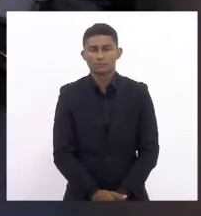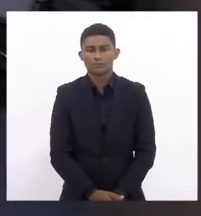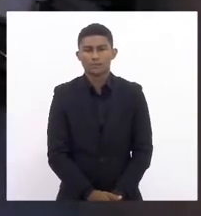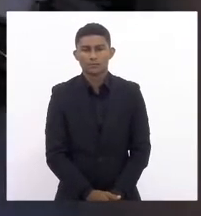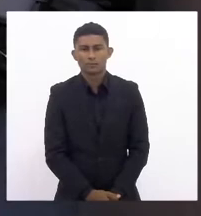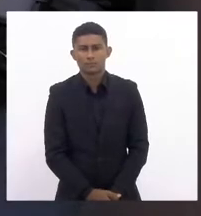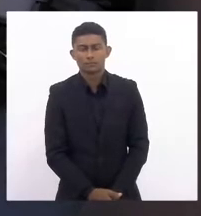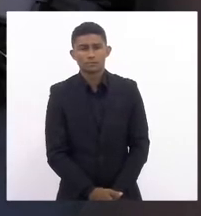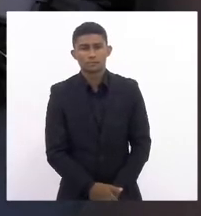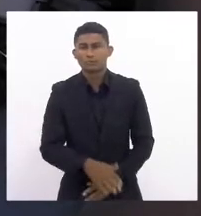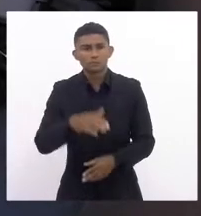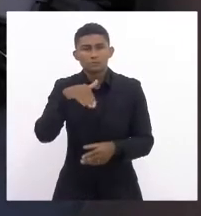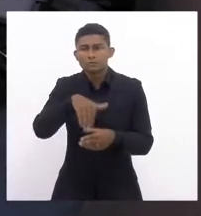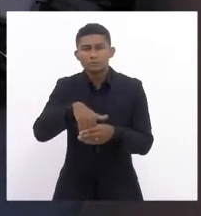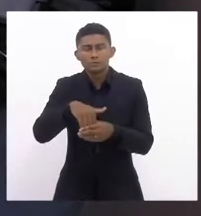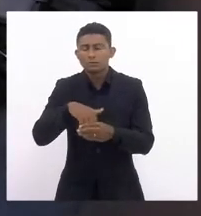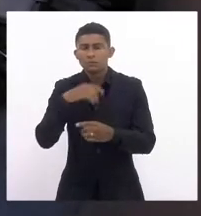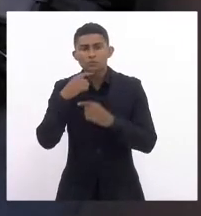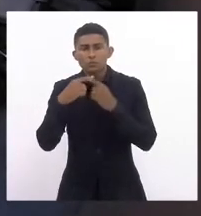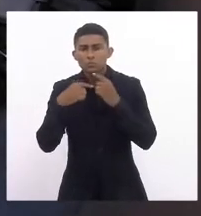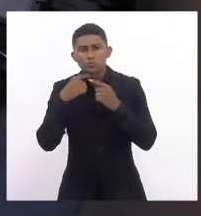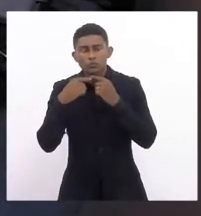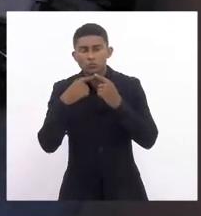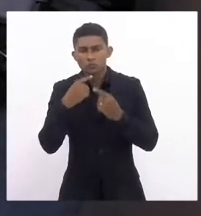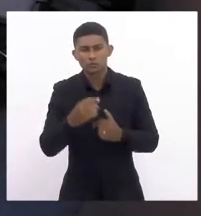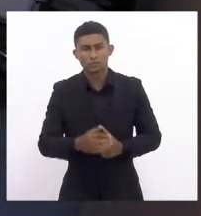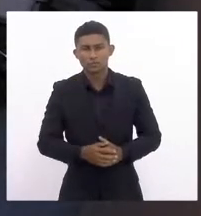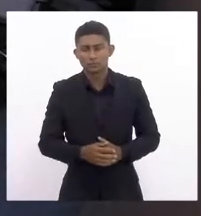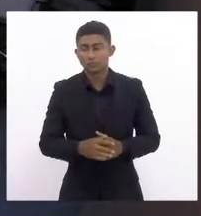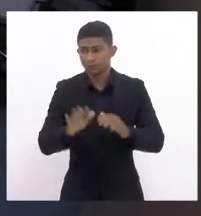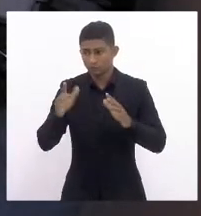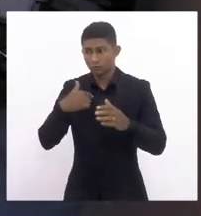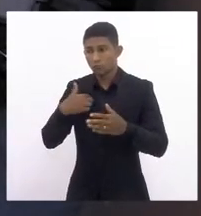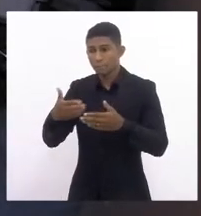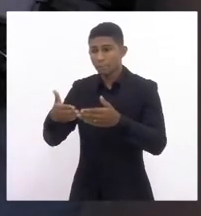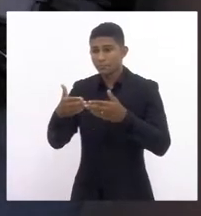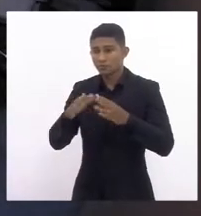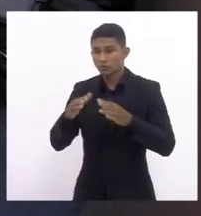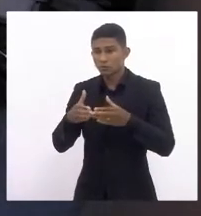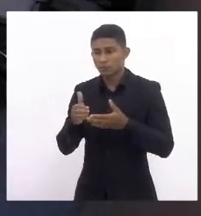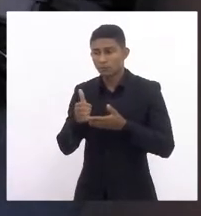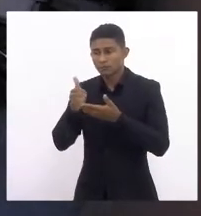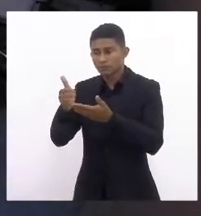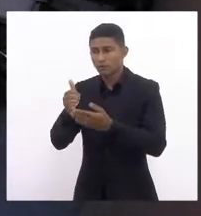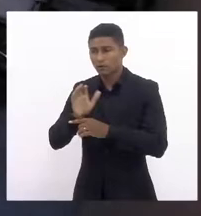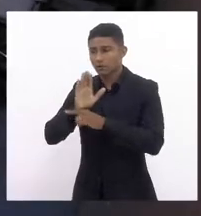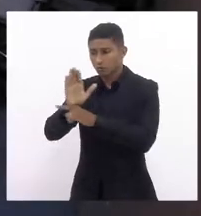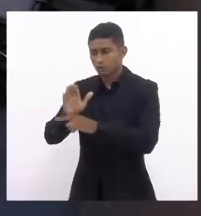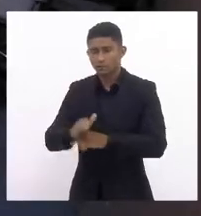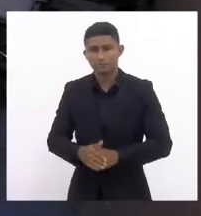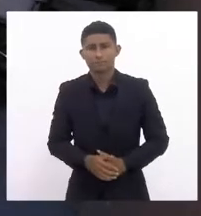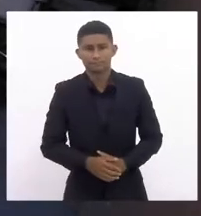Eu não estou conseguindo votar, presidente. Já vou pedir a assessoria para entrar em contato.